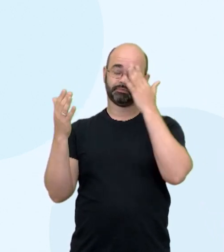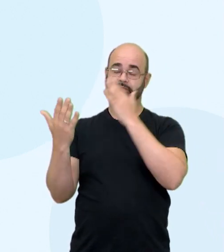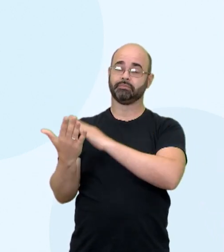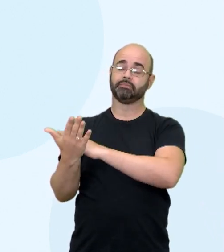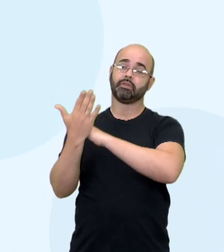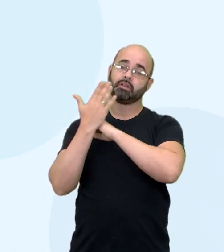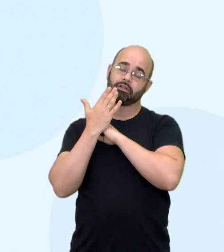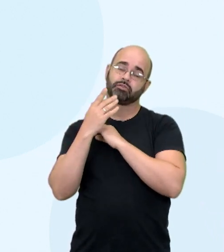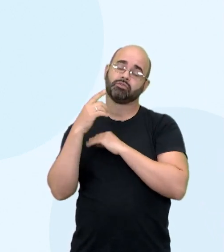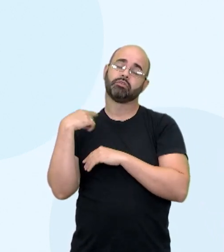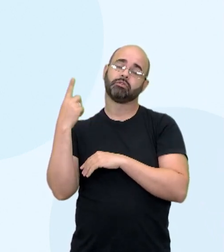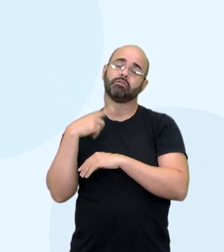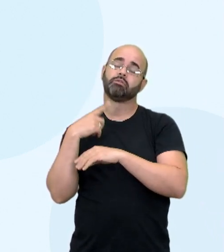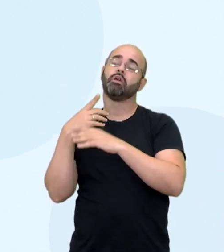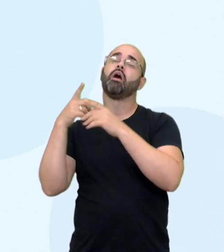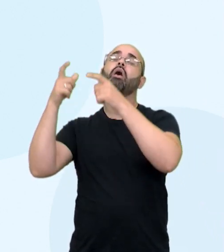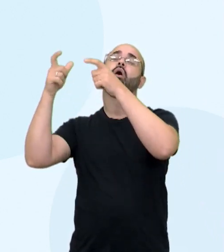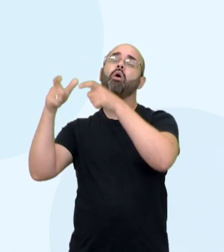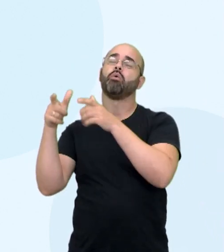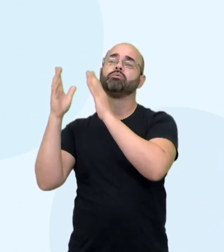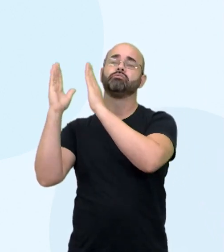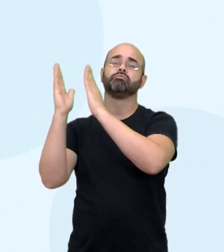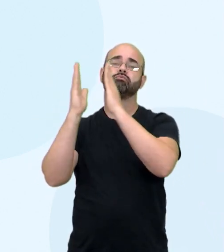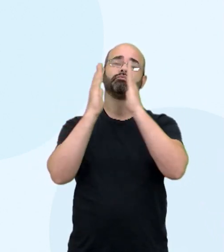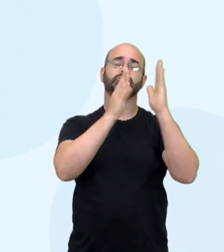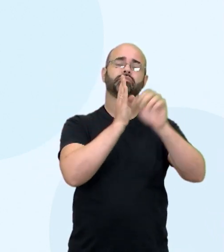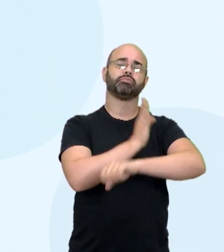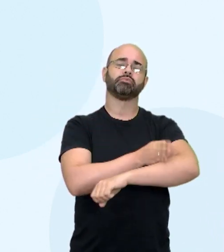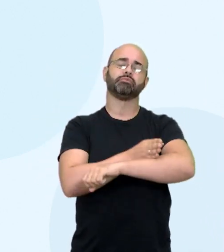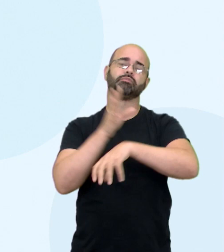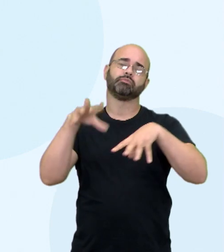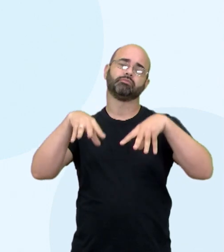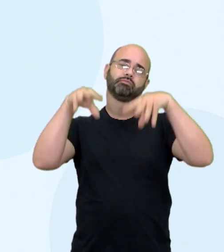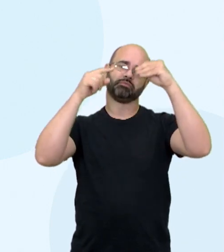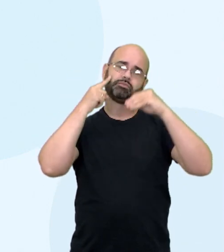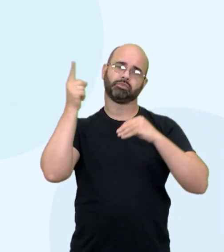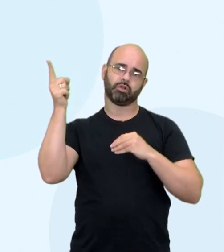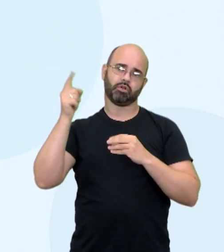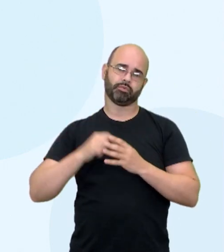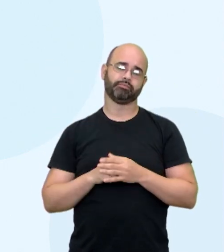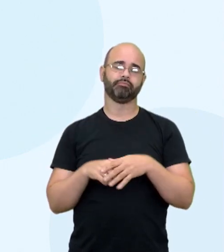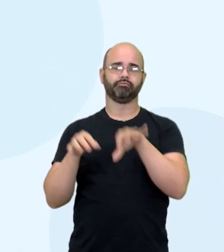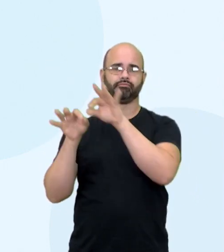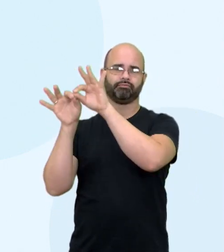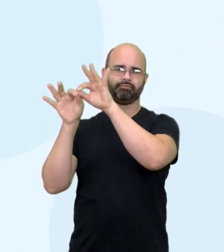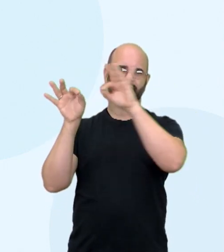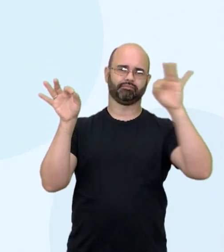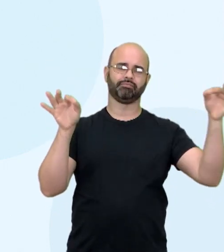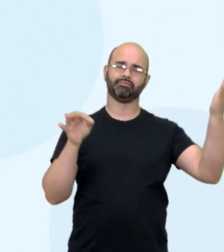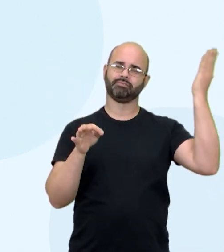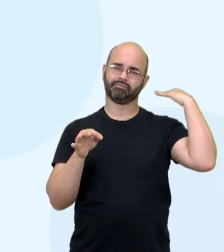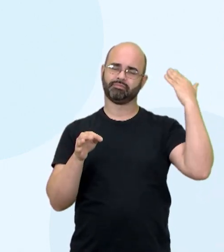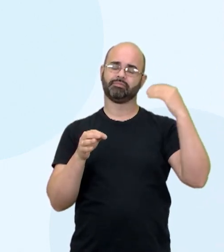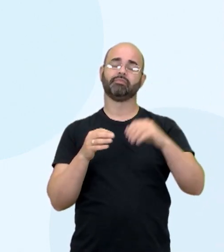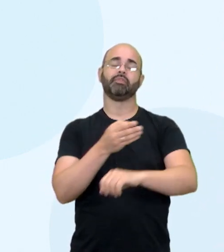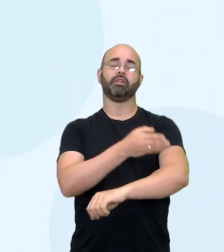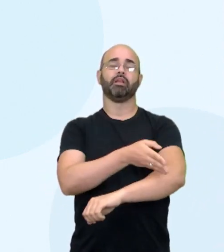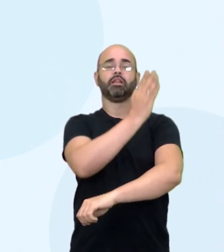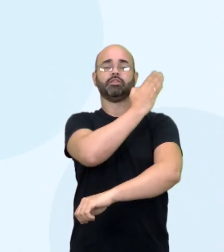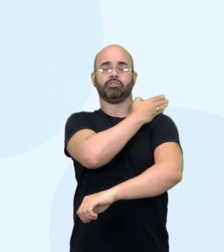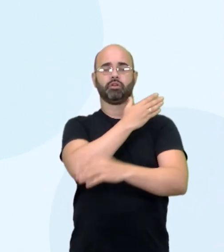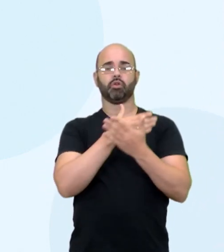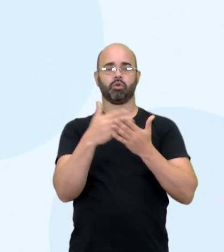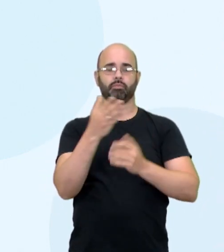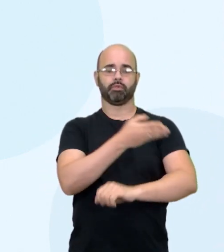gente está se localizando quando a gente fala de Idade Média. Então, a gente tem uma linha do tempo, essa daí que começa na Antiguidade, né? Lá